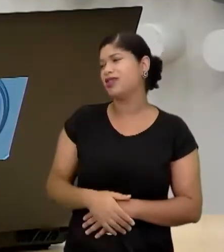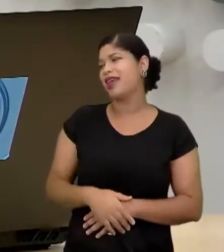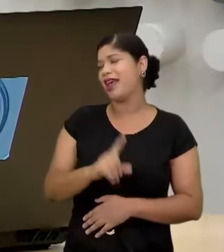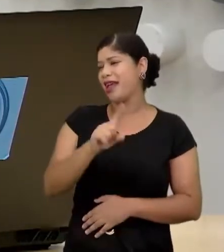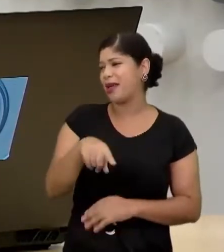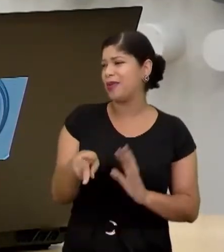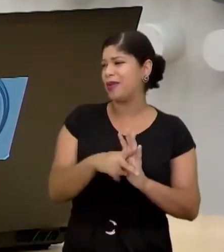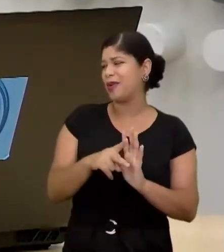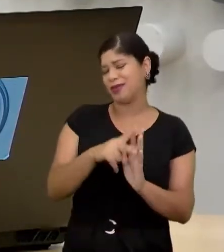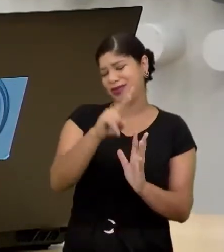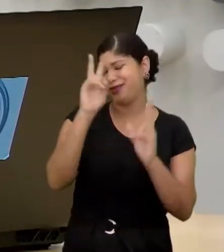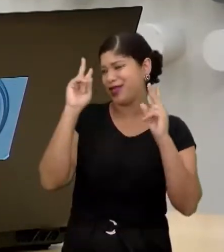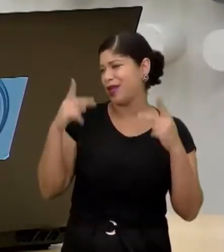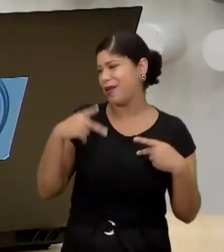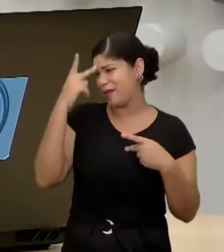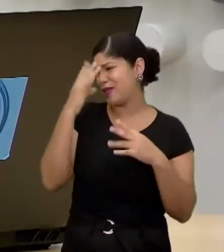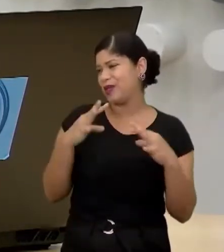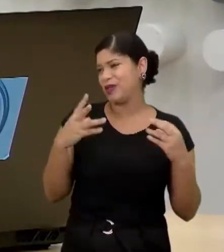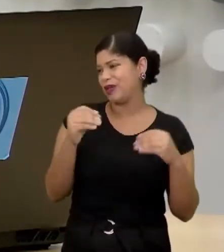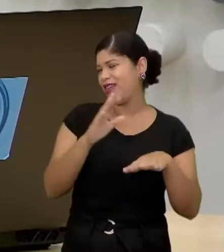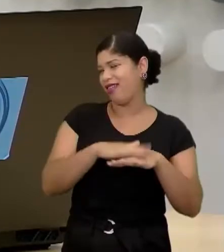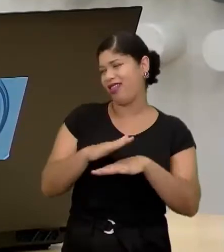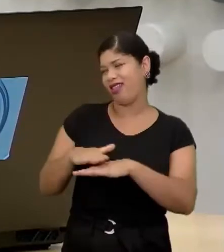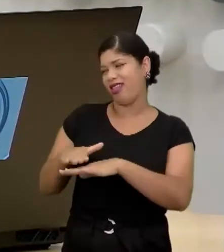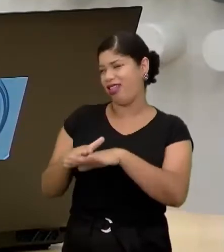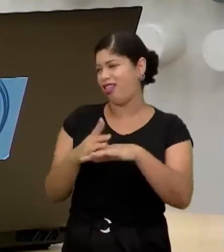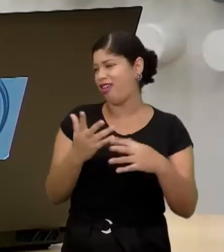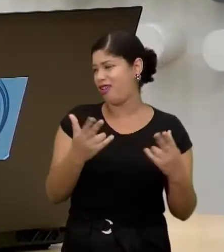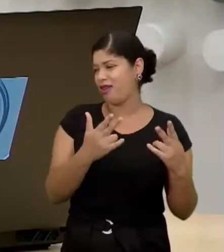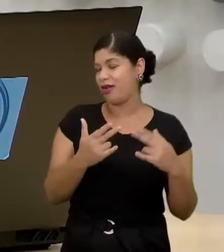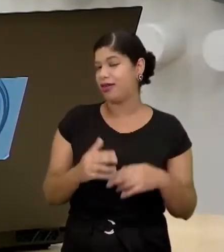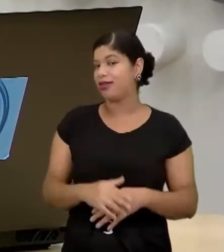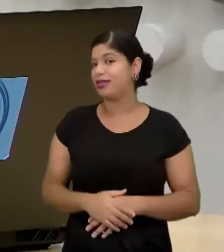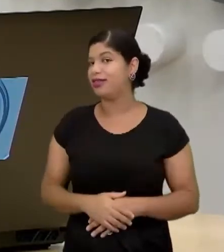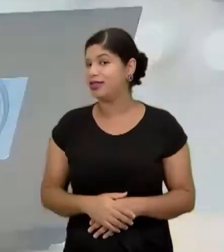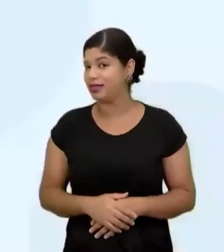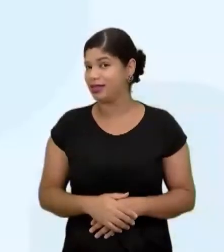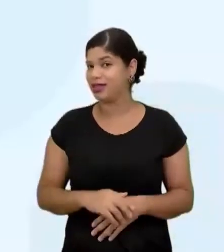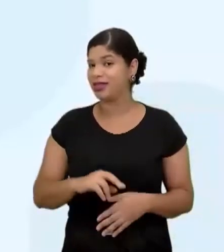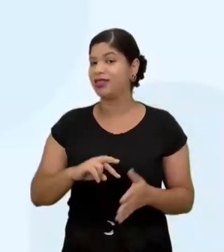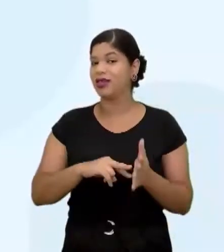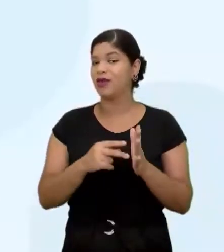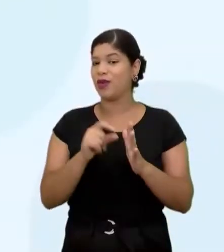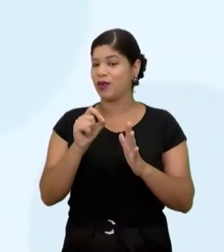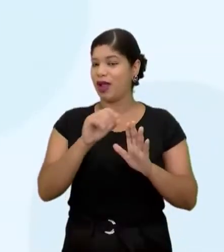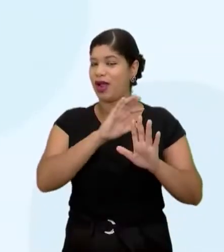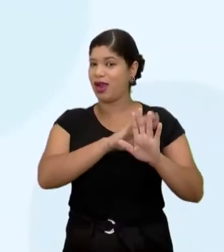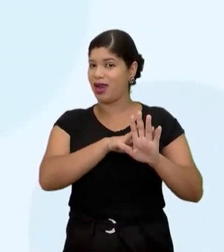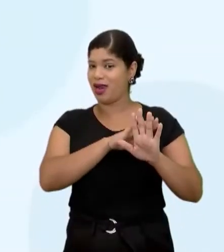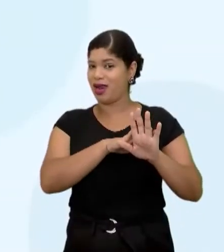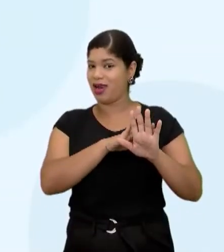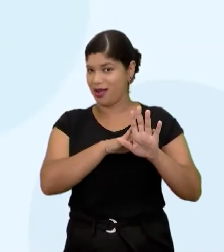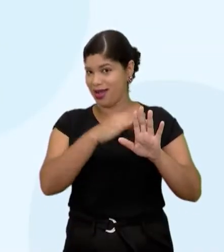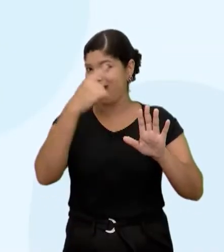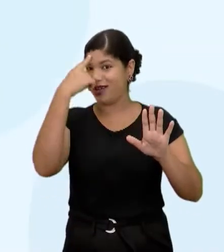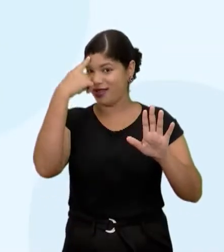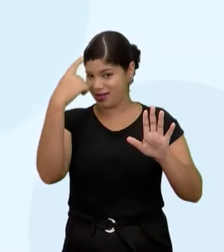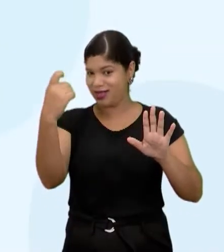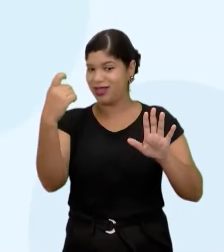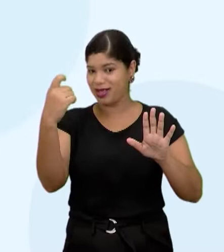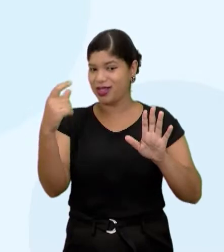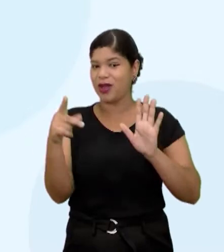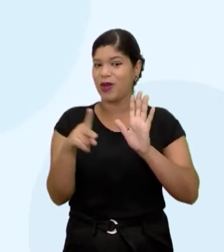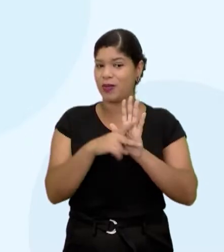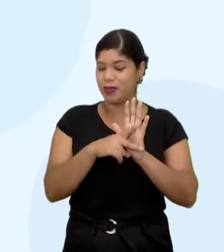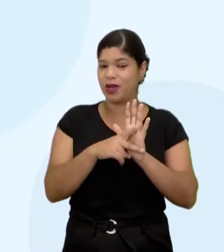é a natureza humana todo mundo faz isso né Essa pessoa ela parte de uma certa concepção de natureza humana que é uma